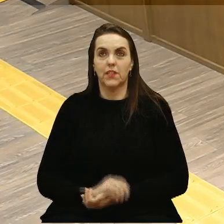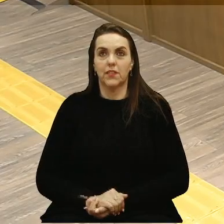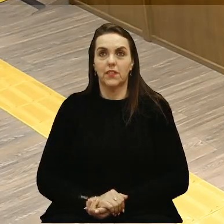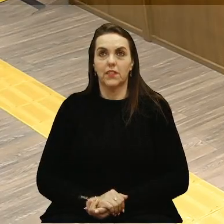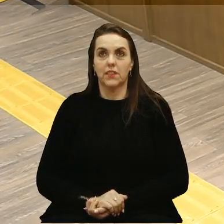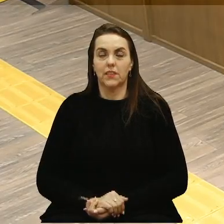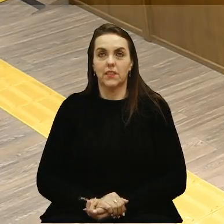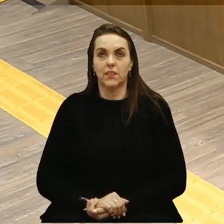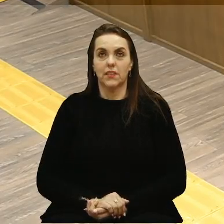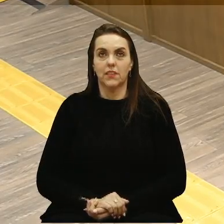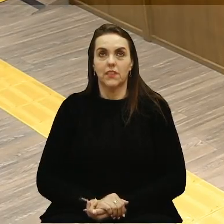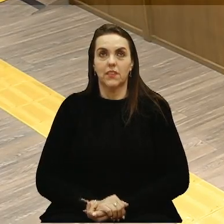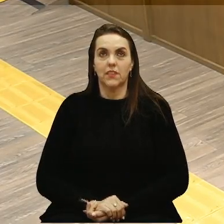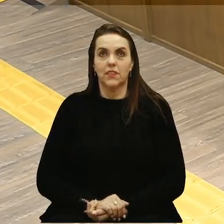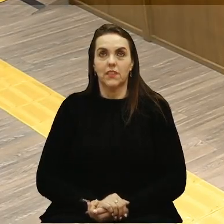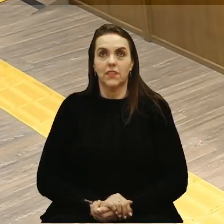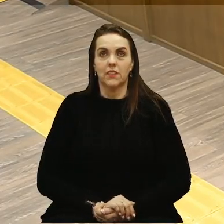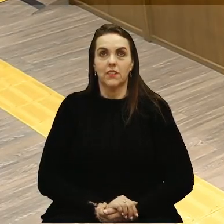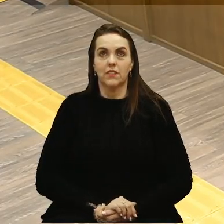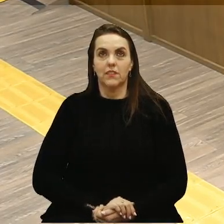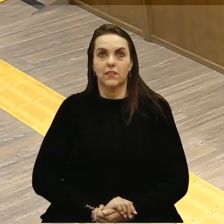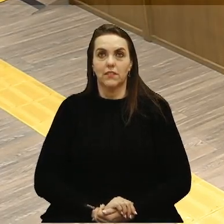Tá perfeito.